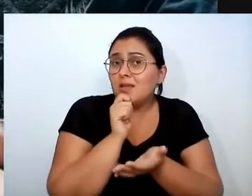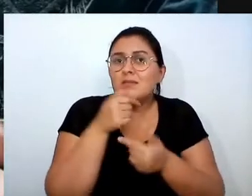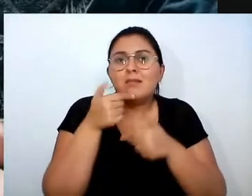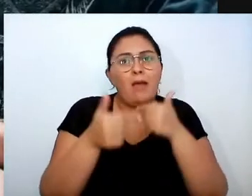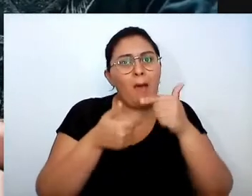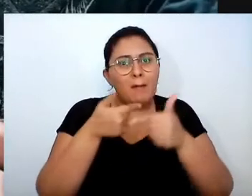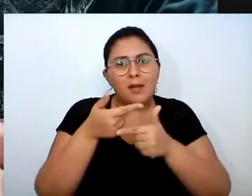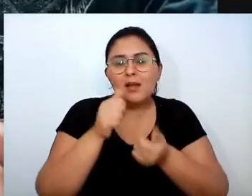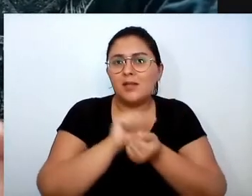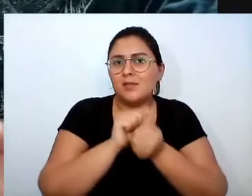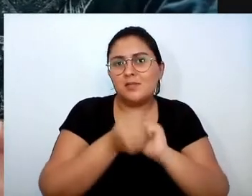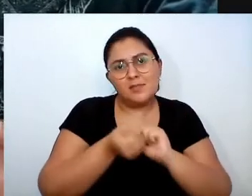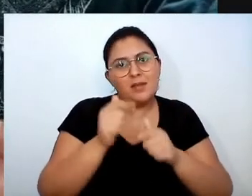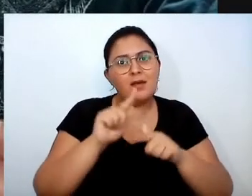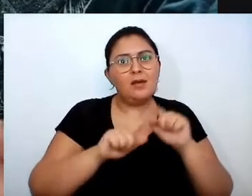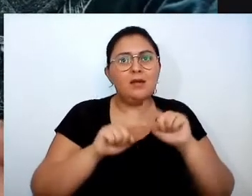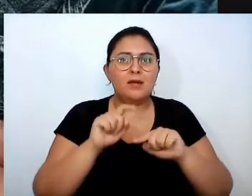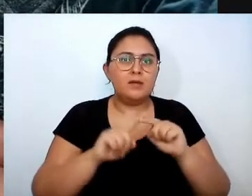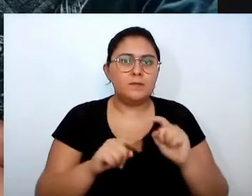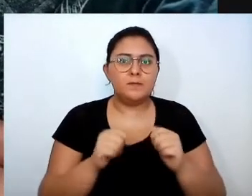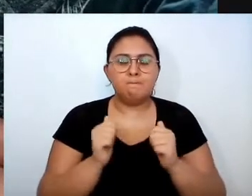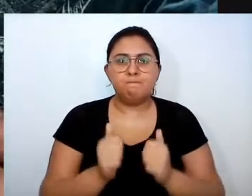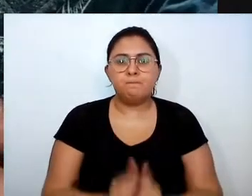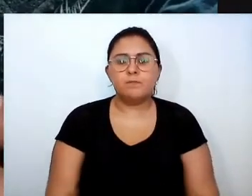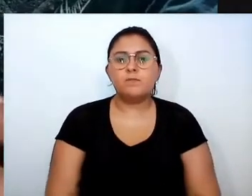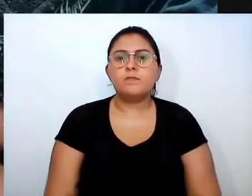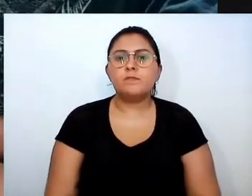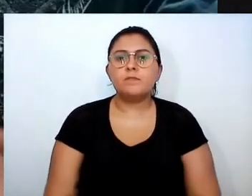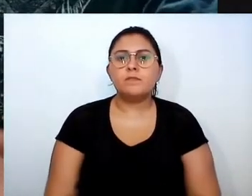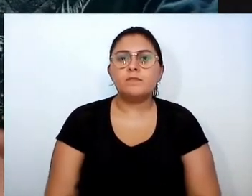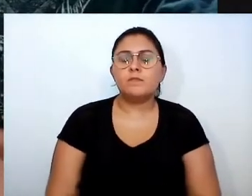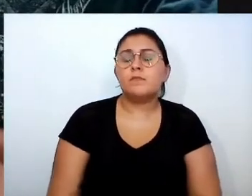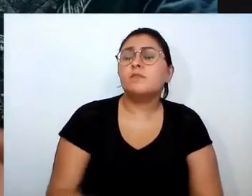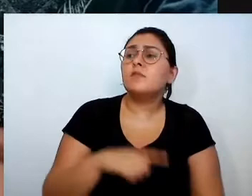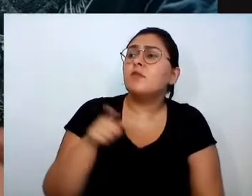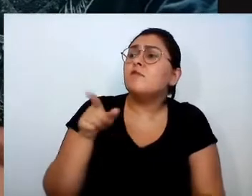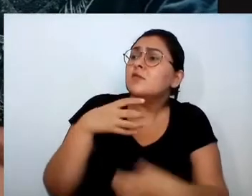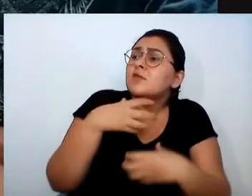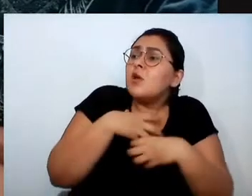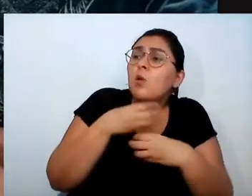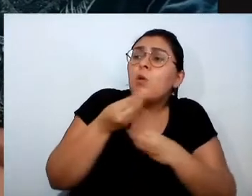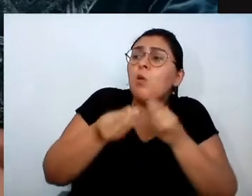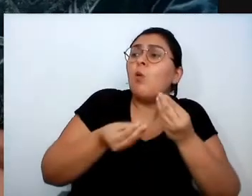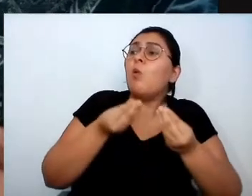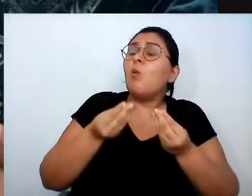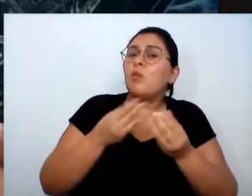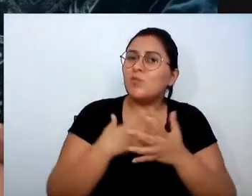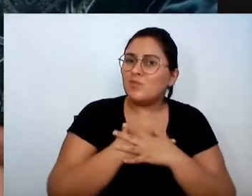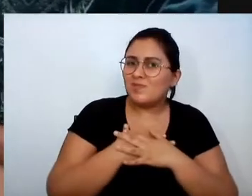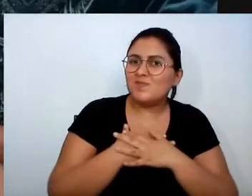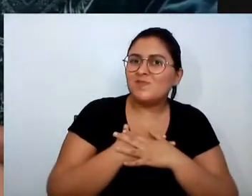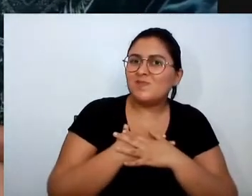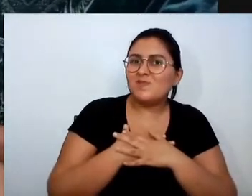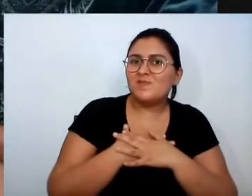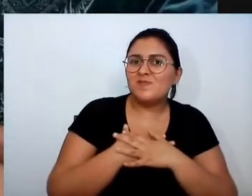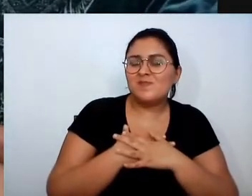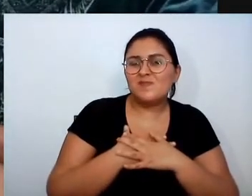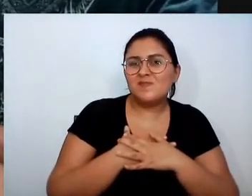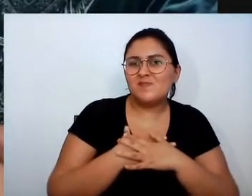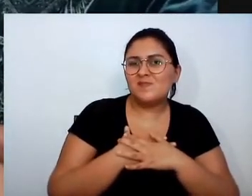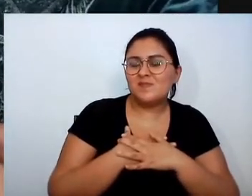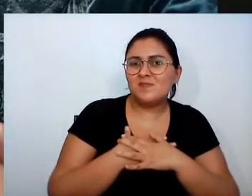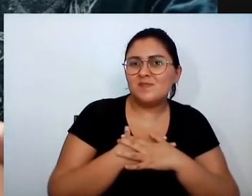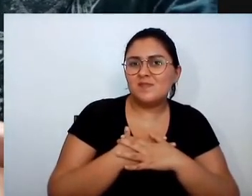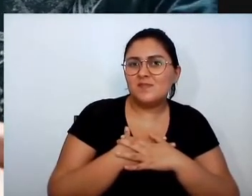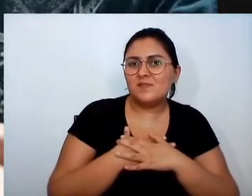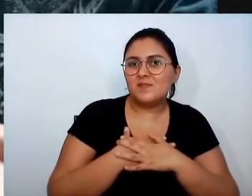a revisão dos materiais. Bem no tá. início. Sim. E aí, como é que você se sente dentro desse processo, né? Estando